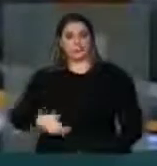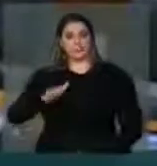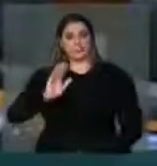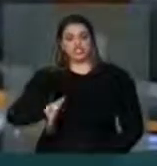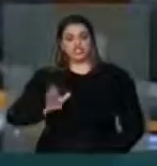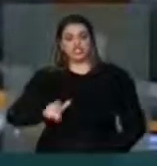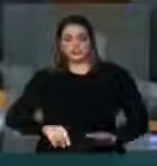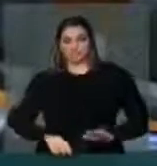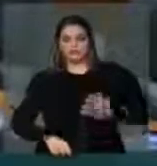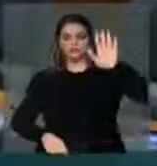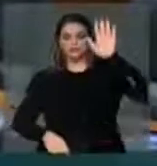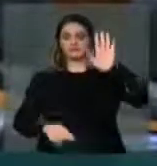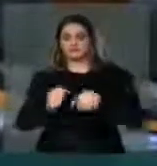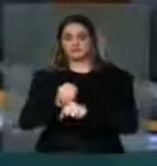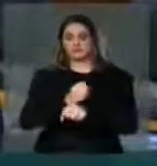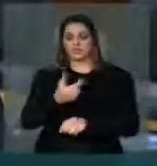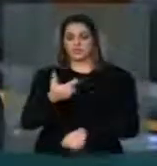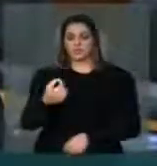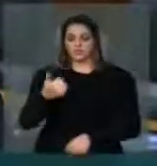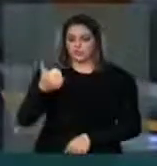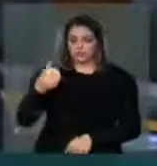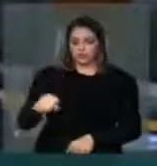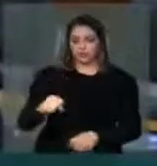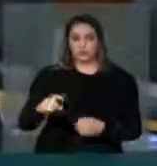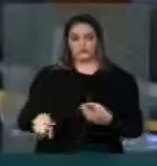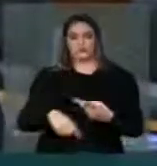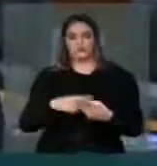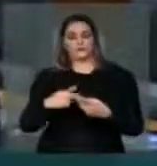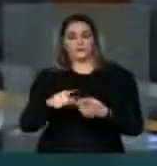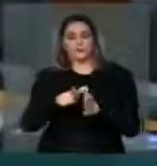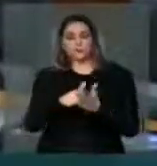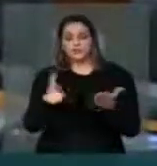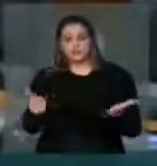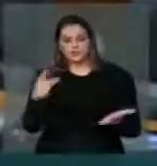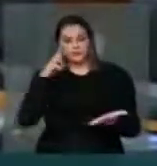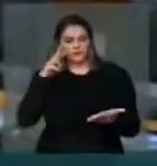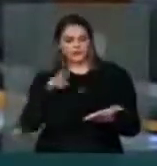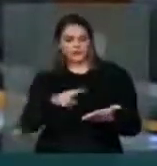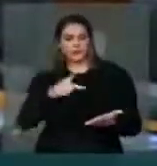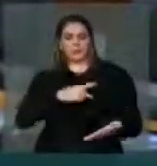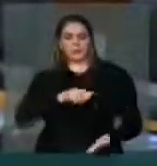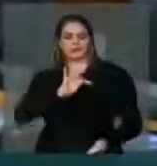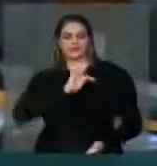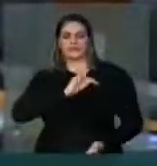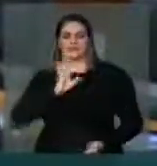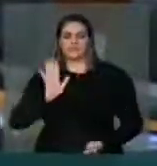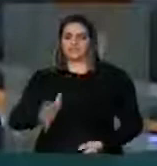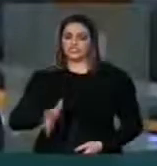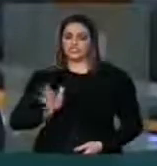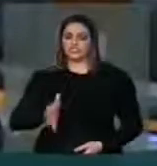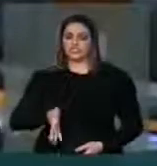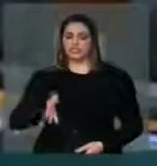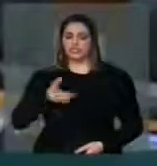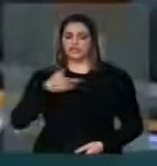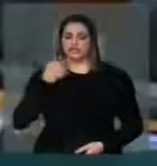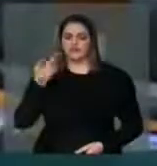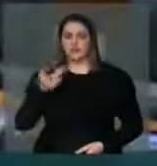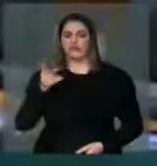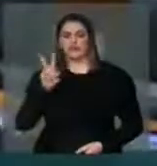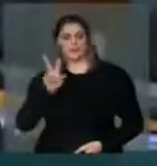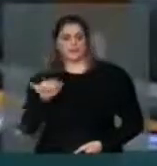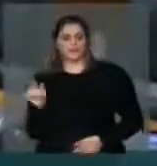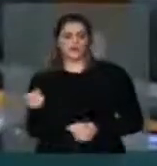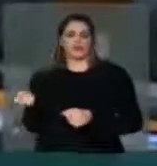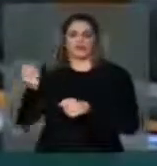candidatura em 2018, quando a gente olha os jornais e vê que o PT já fala na candidatura do ex-presidente